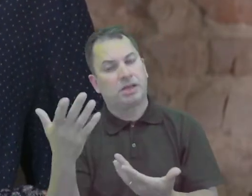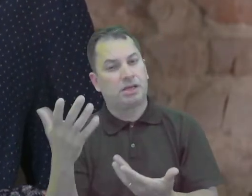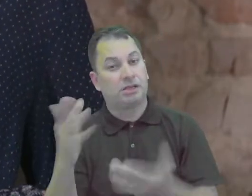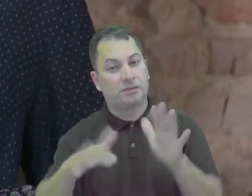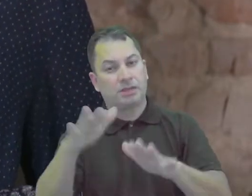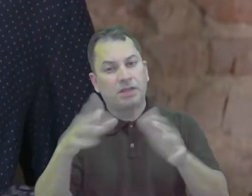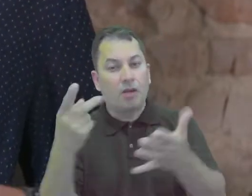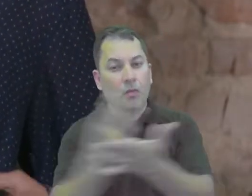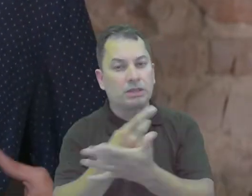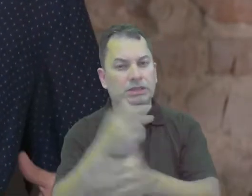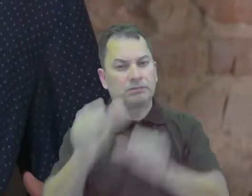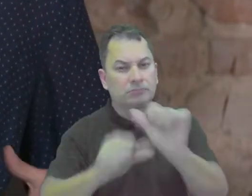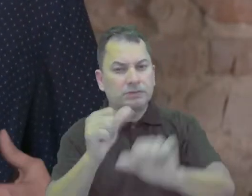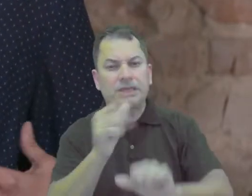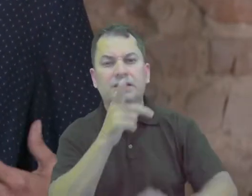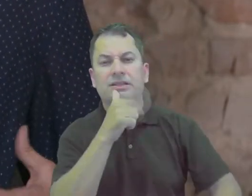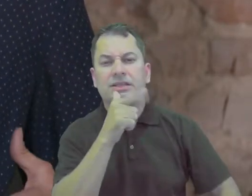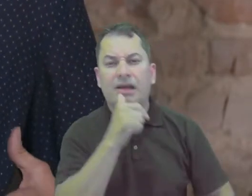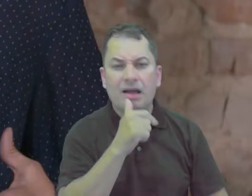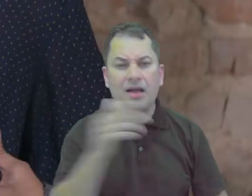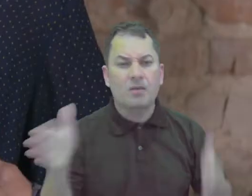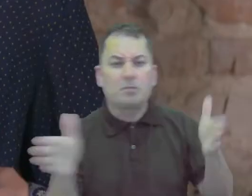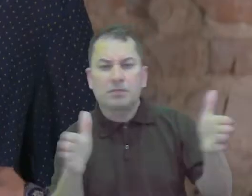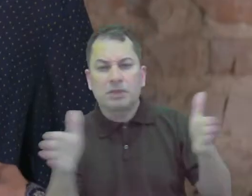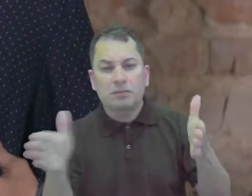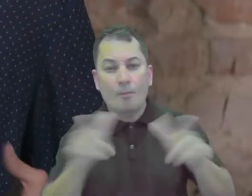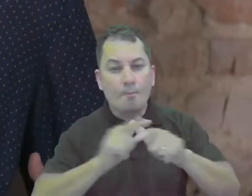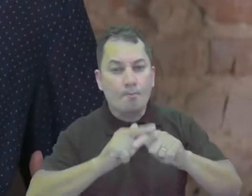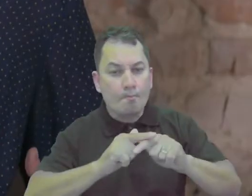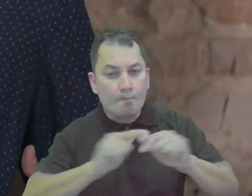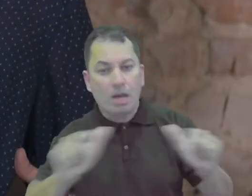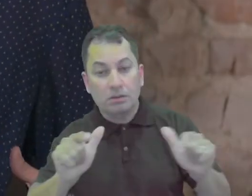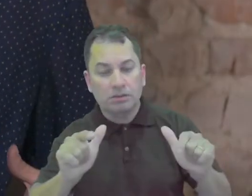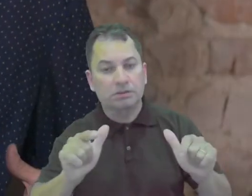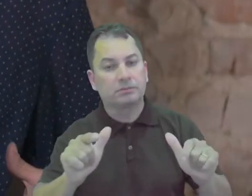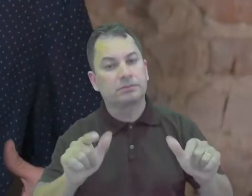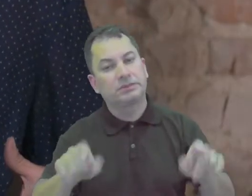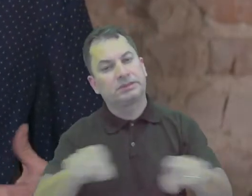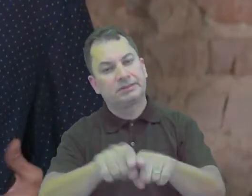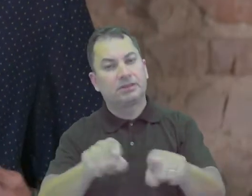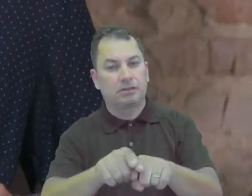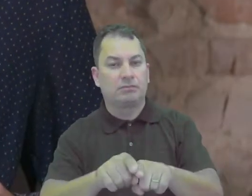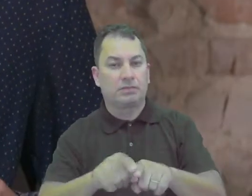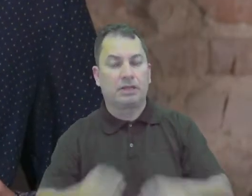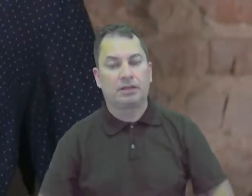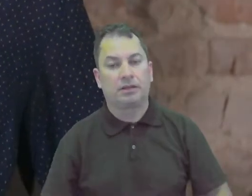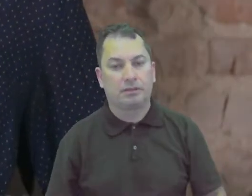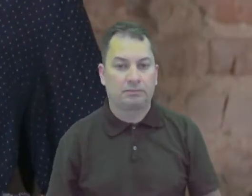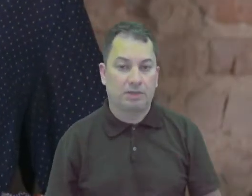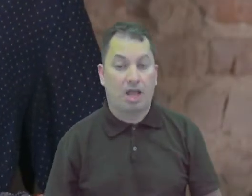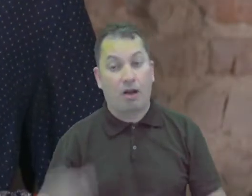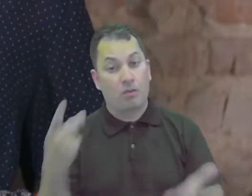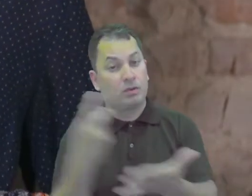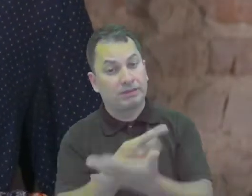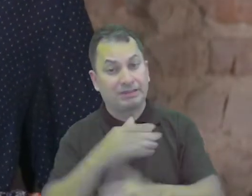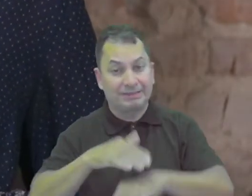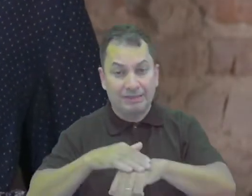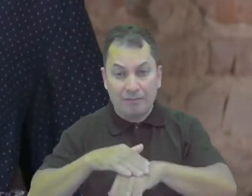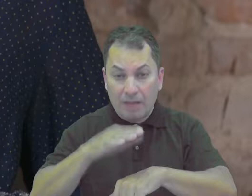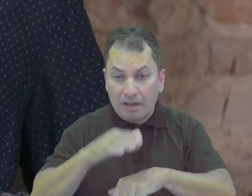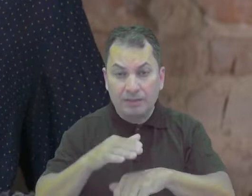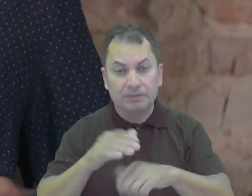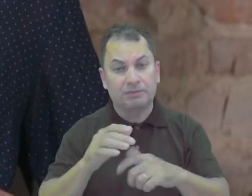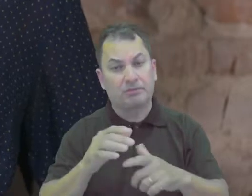gente vai ter períodos mais secos e com mais chance da gente ter queimadas. E aí a gente